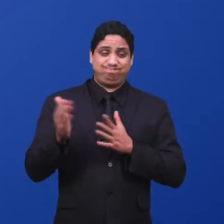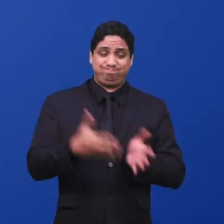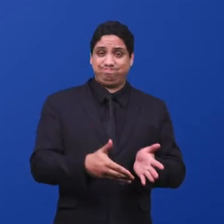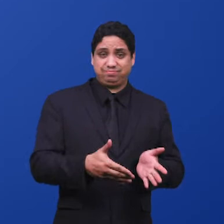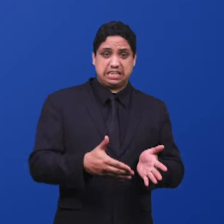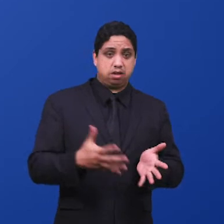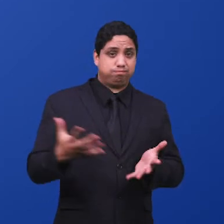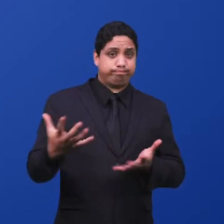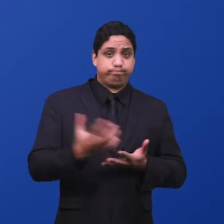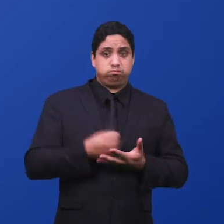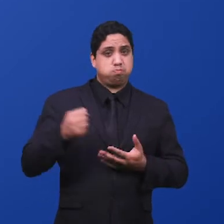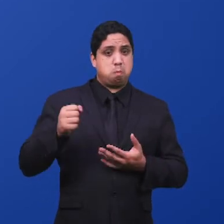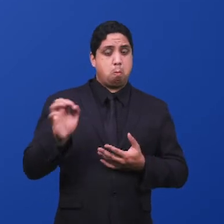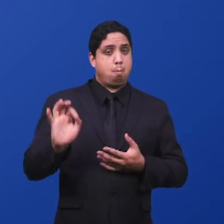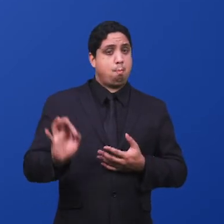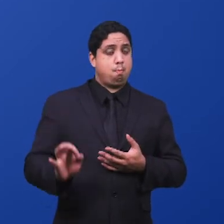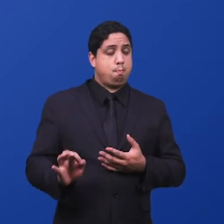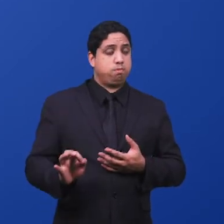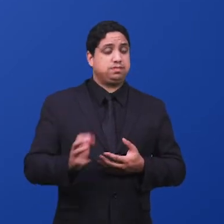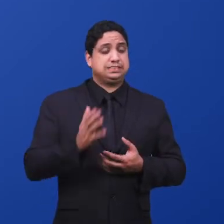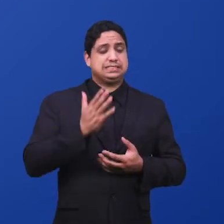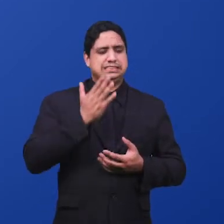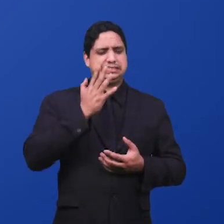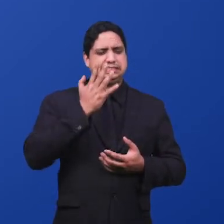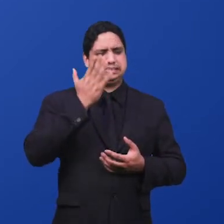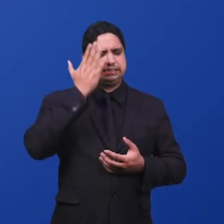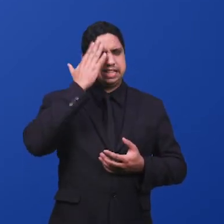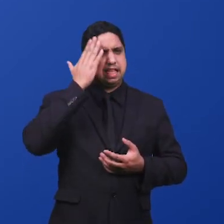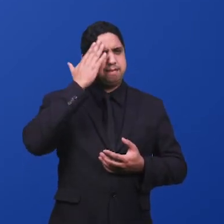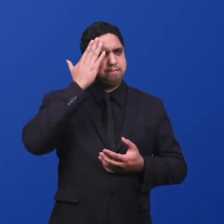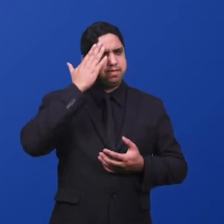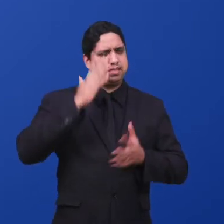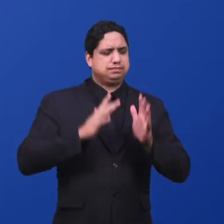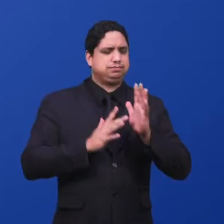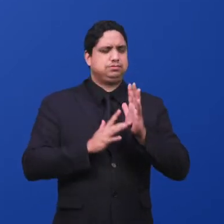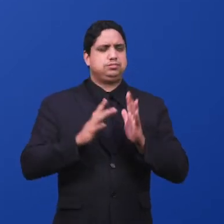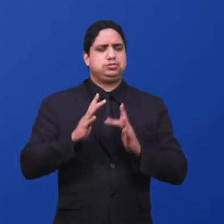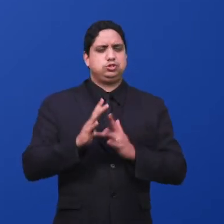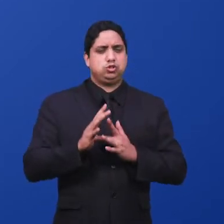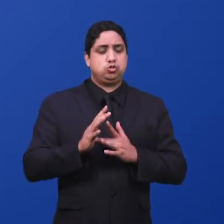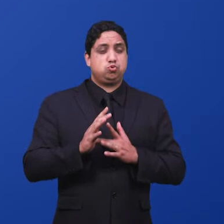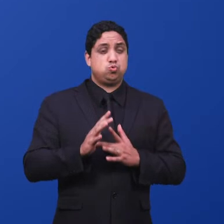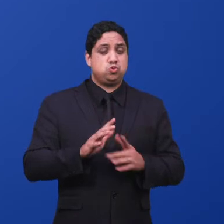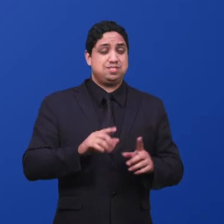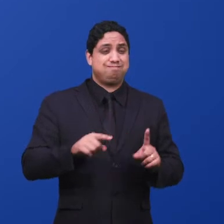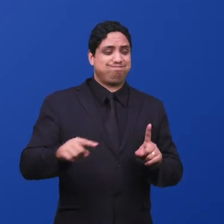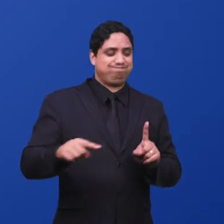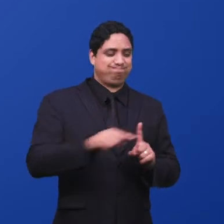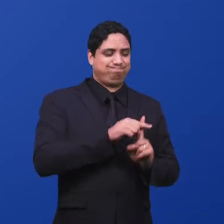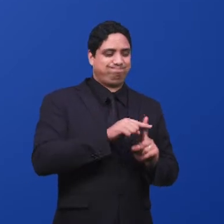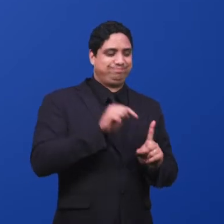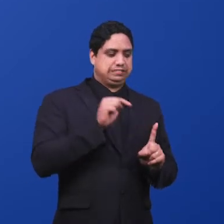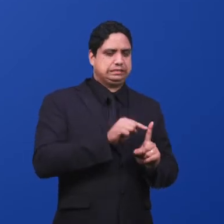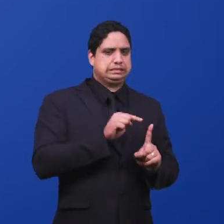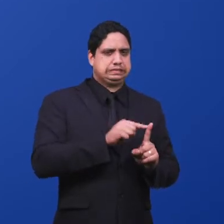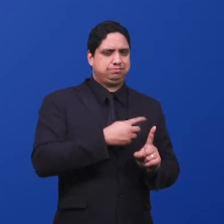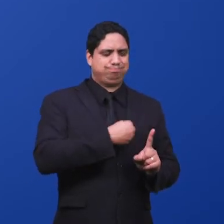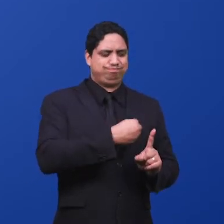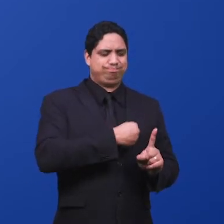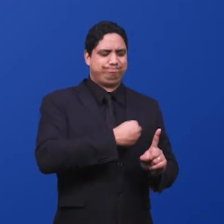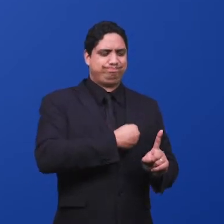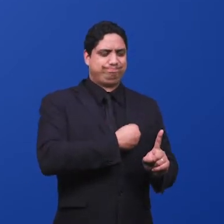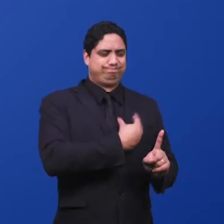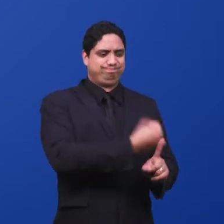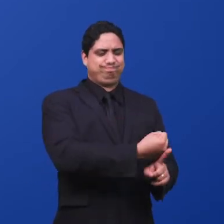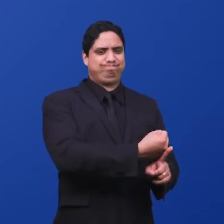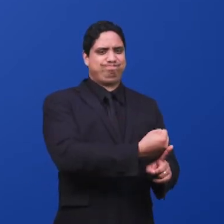arrebatada. Sabia que o Senhor Jesus levou sobre si todo o nosso